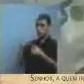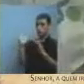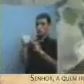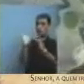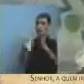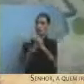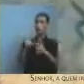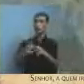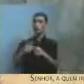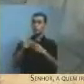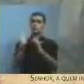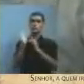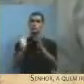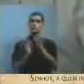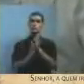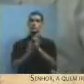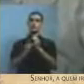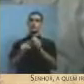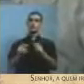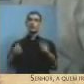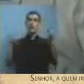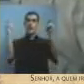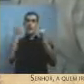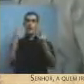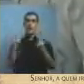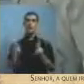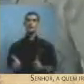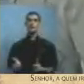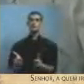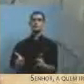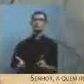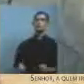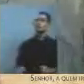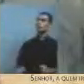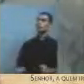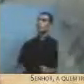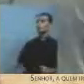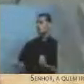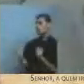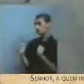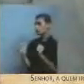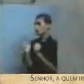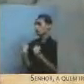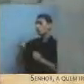anunciado como príncipe da paz, Isaías capítulo 9, versículos 5 seguintes,